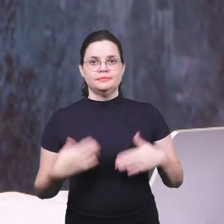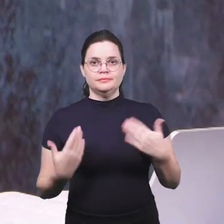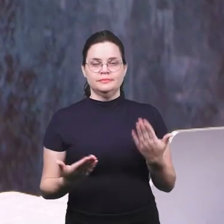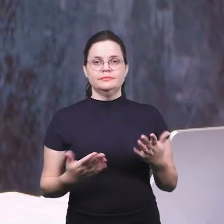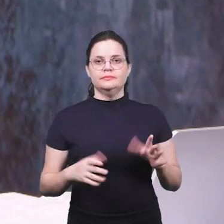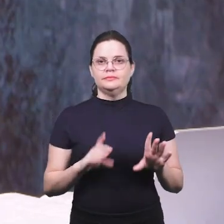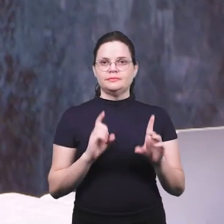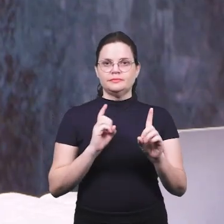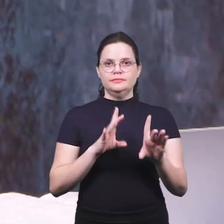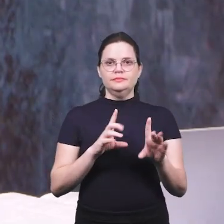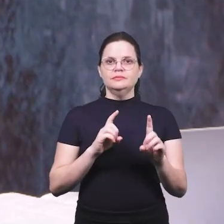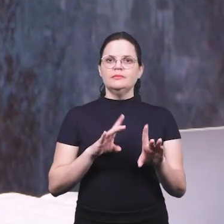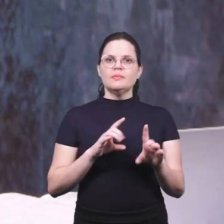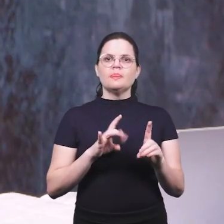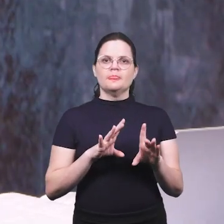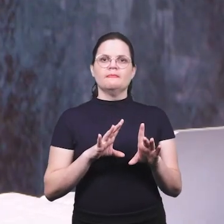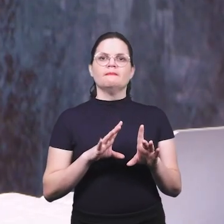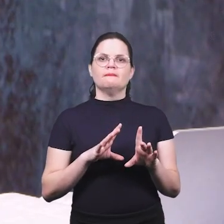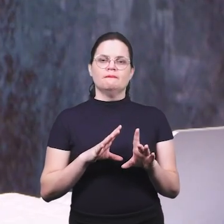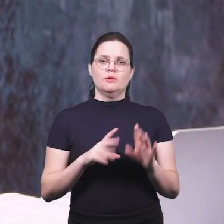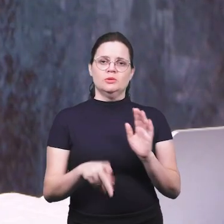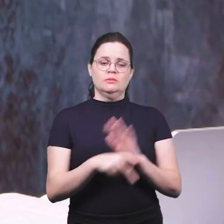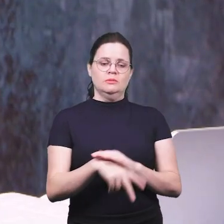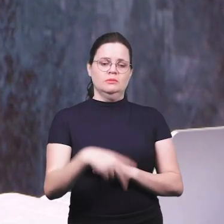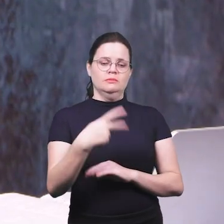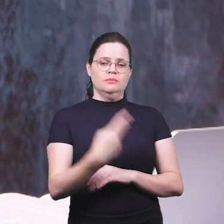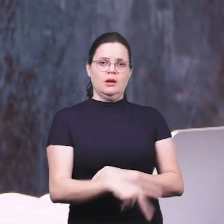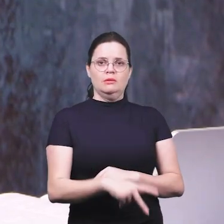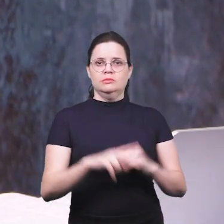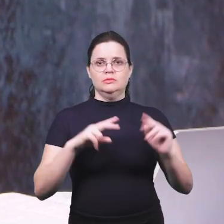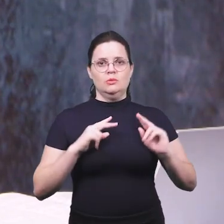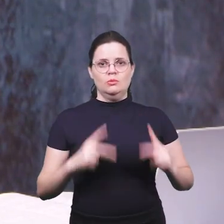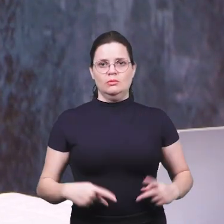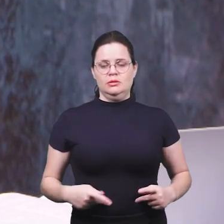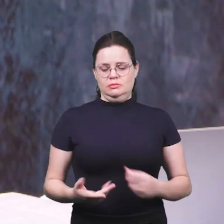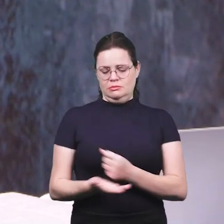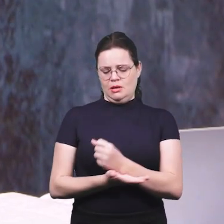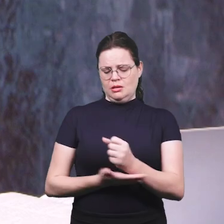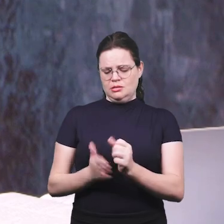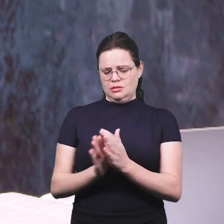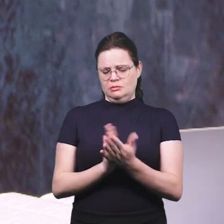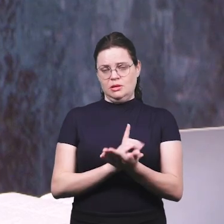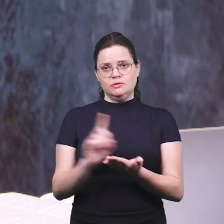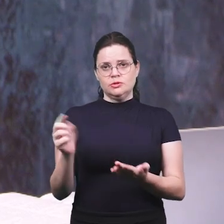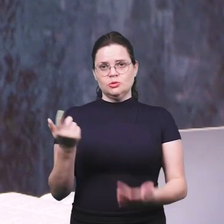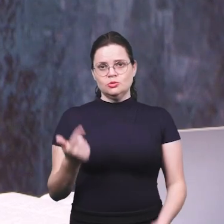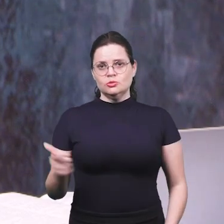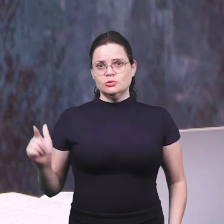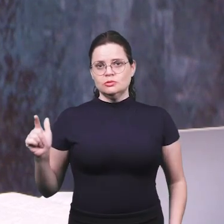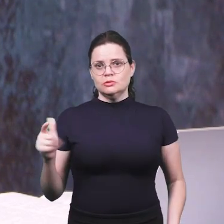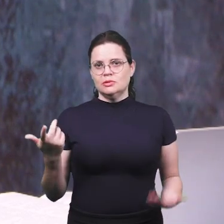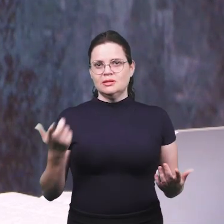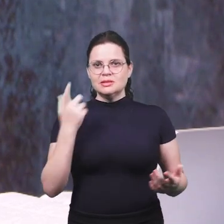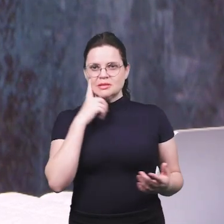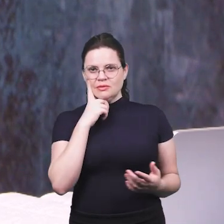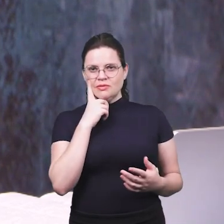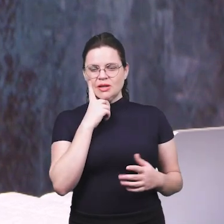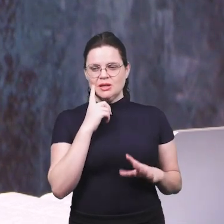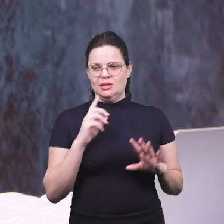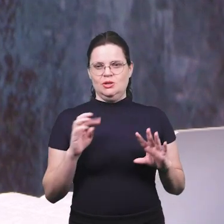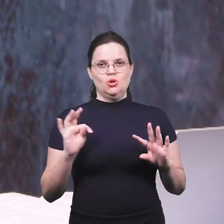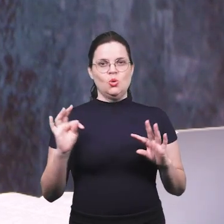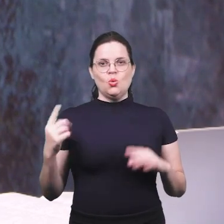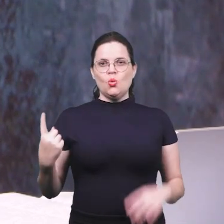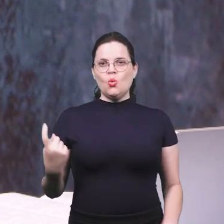doutrinas, ensinamento de homens, que a Bíblia fala, né? Porque isso aí não tem base bíblica nenhuma para dizer que tem alguém que não comete nenhum, o único que não cometeu um